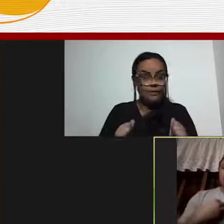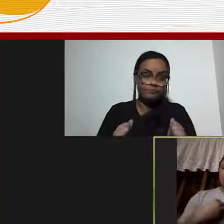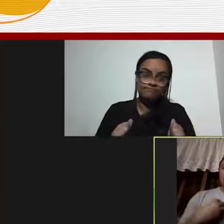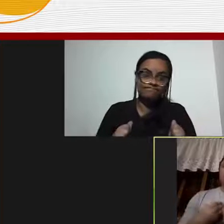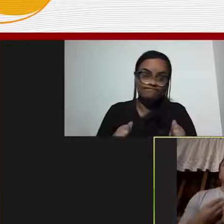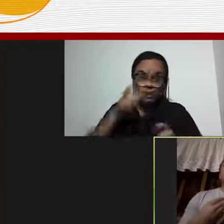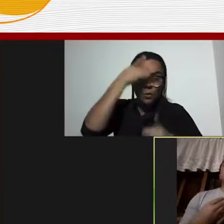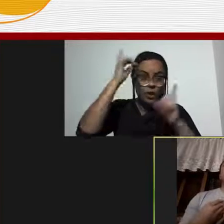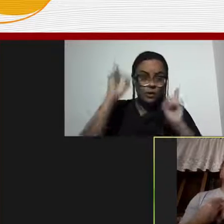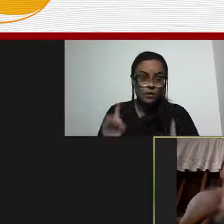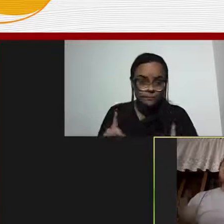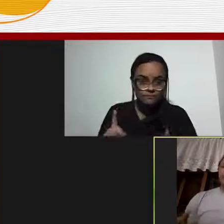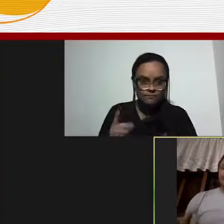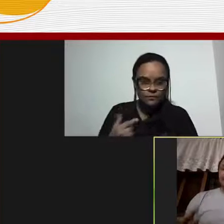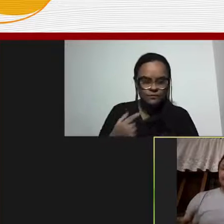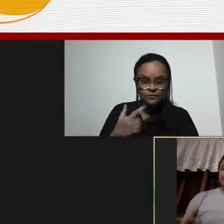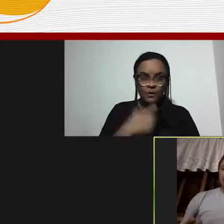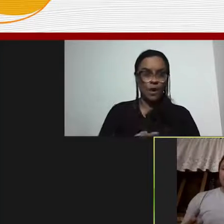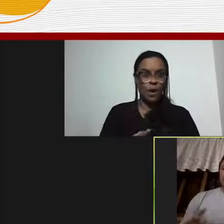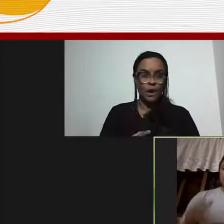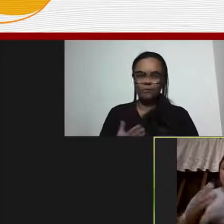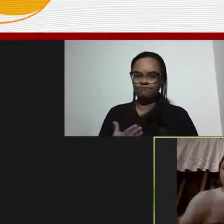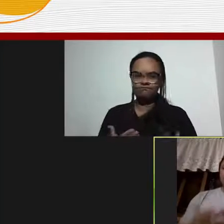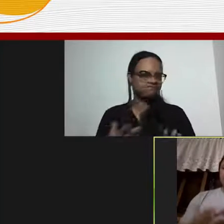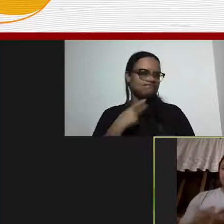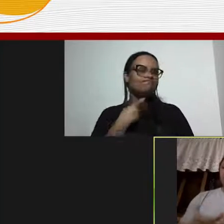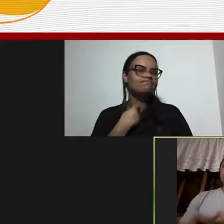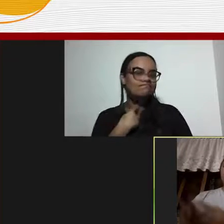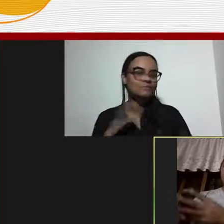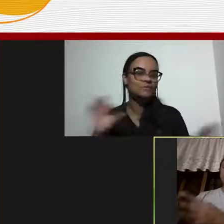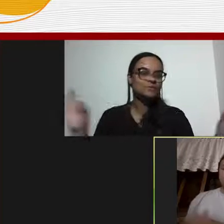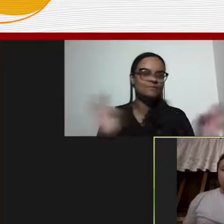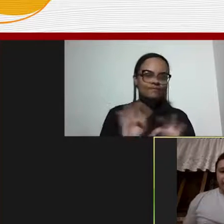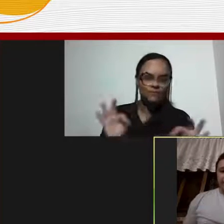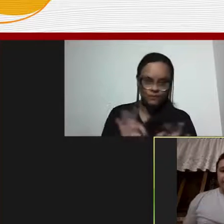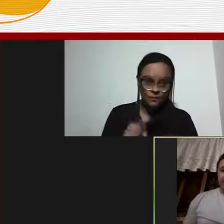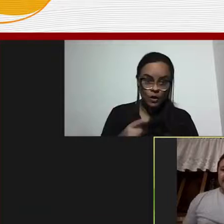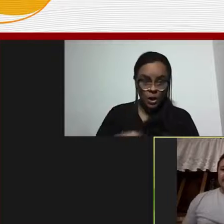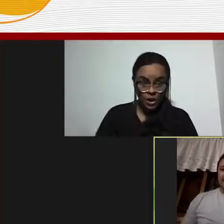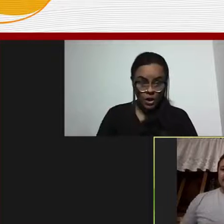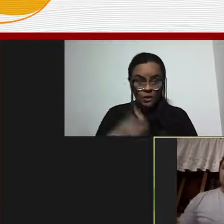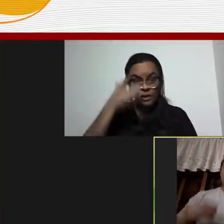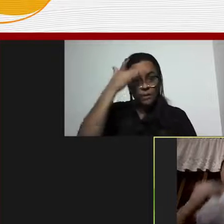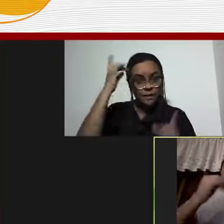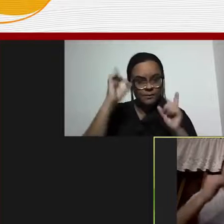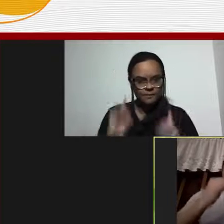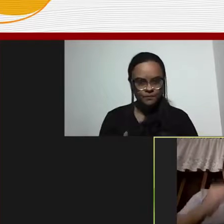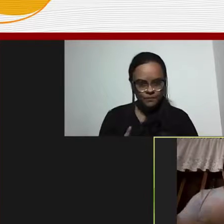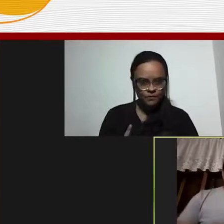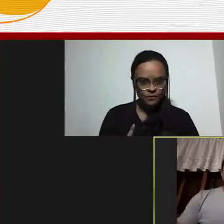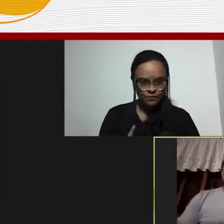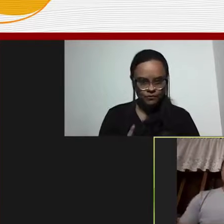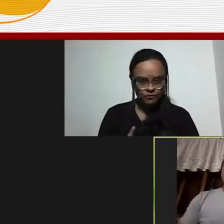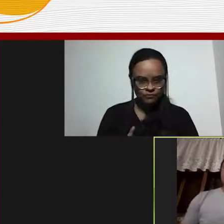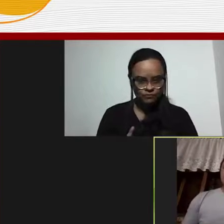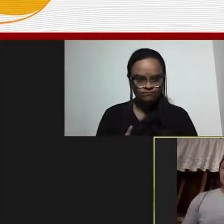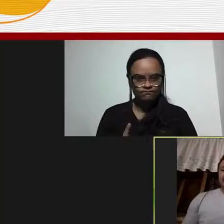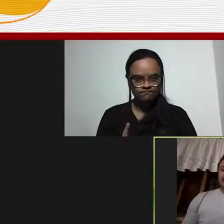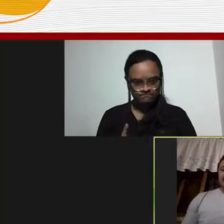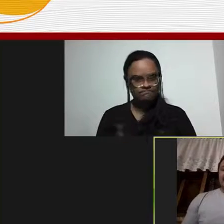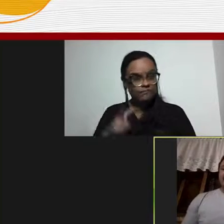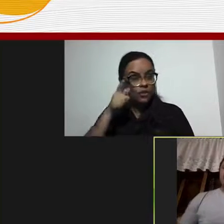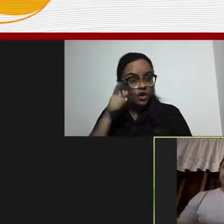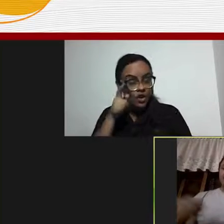Então, eu não tenho essa pretensão, mas sempre que uma pessoa com deficiência tiver o interesse de